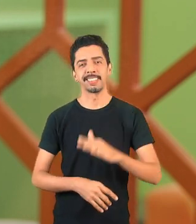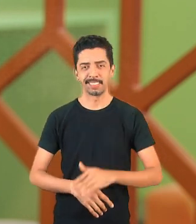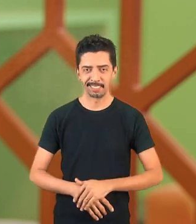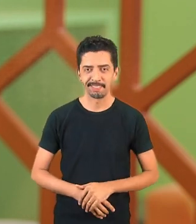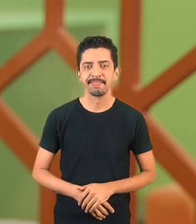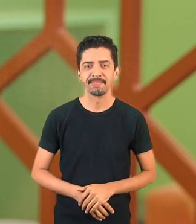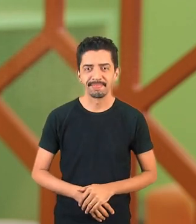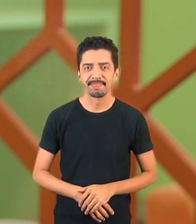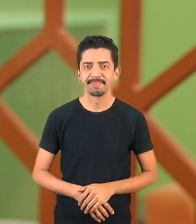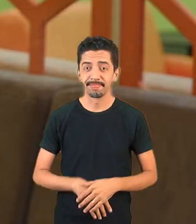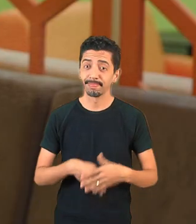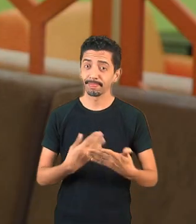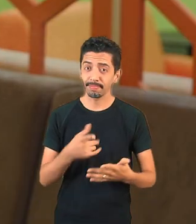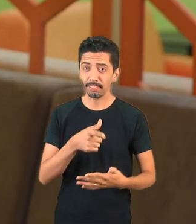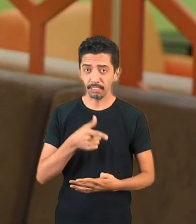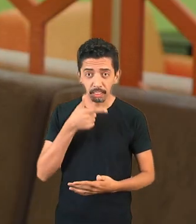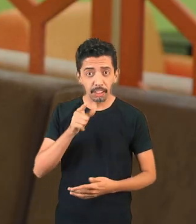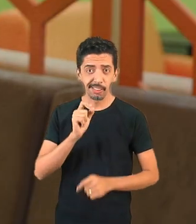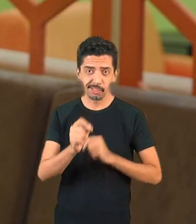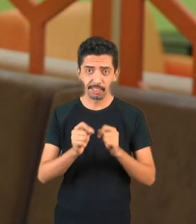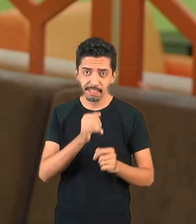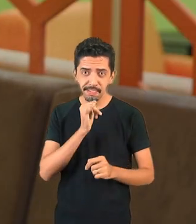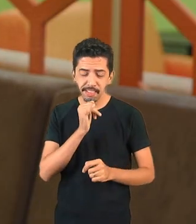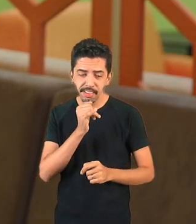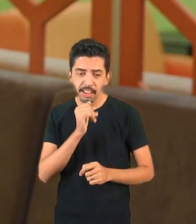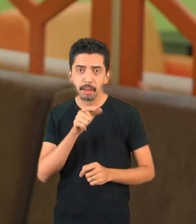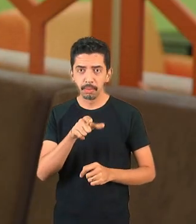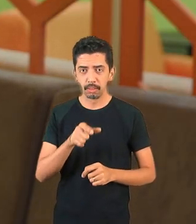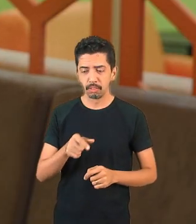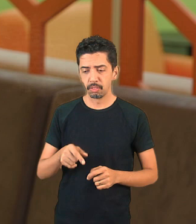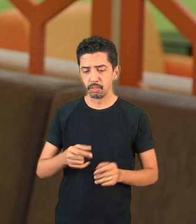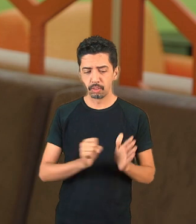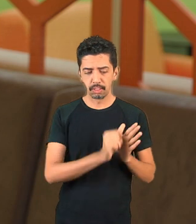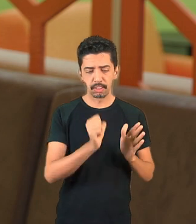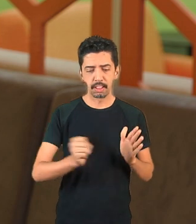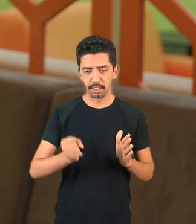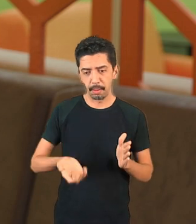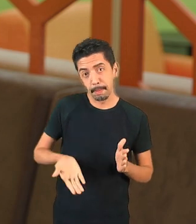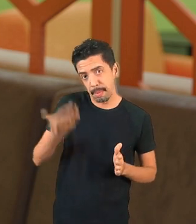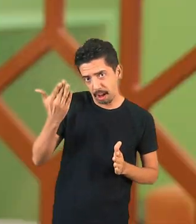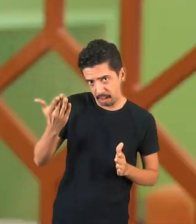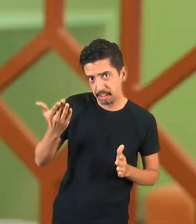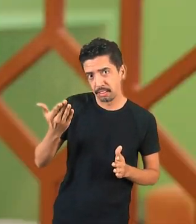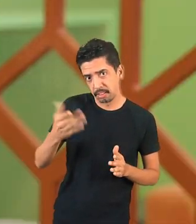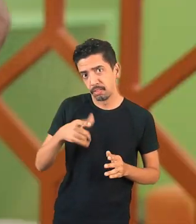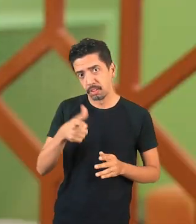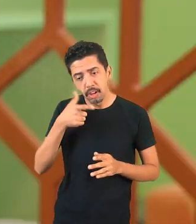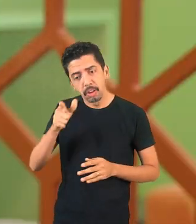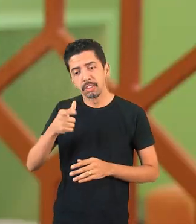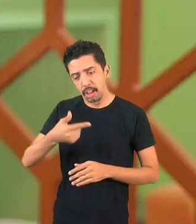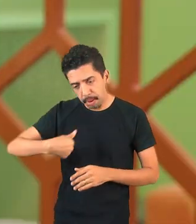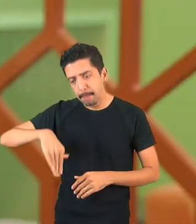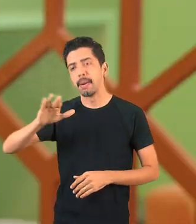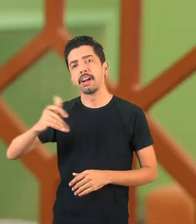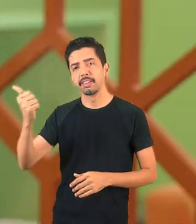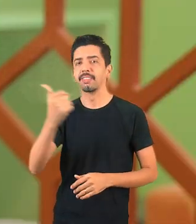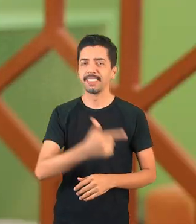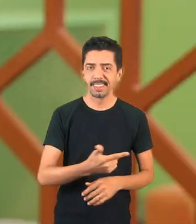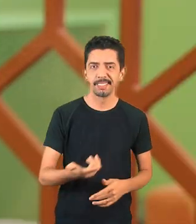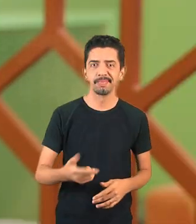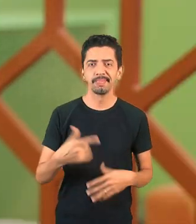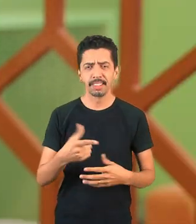mais blindagem ainda. Você está ganhando mais do que a Selic no médio prazo, aqui nesse caso aqui, e está ficando numa situação